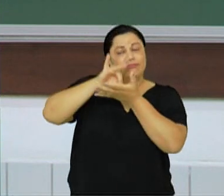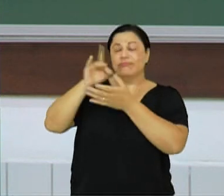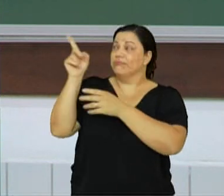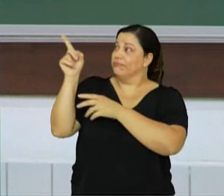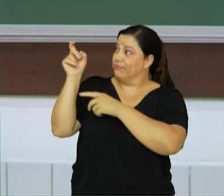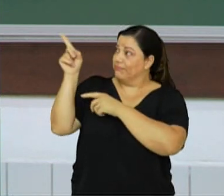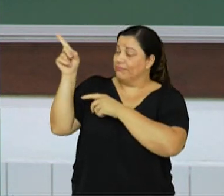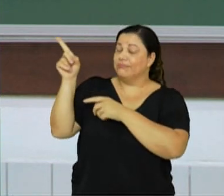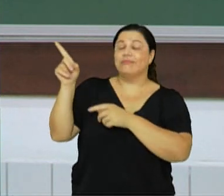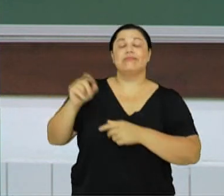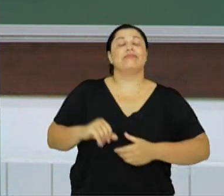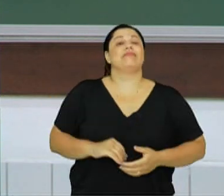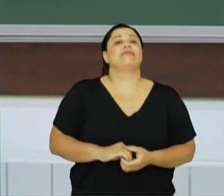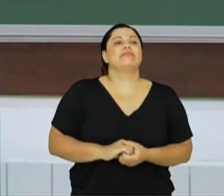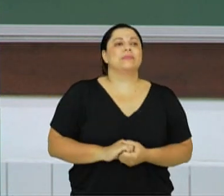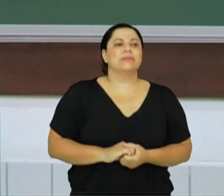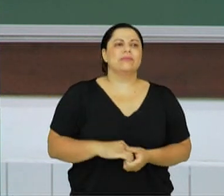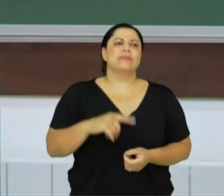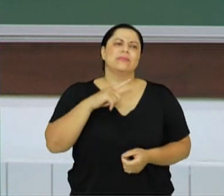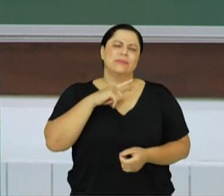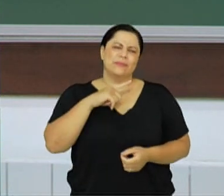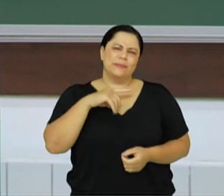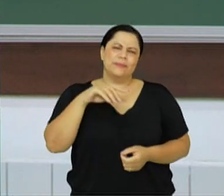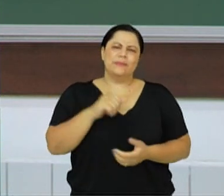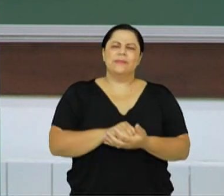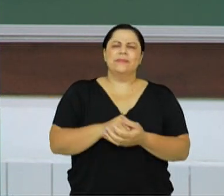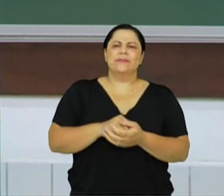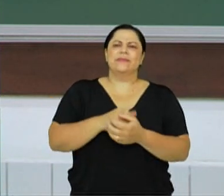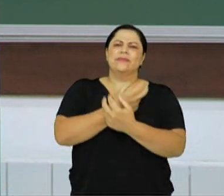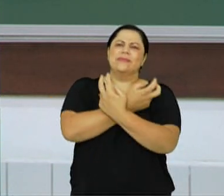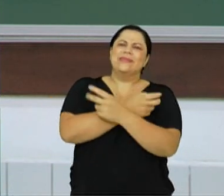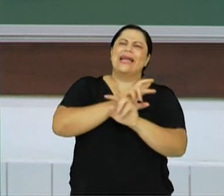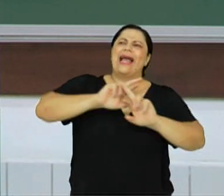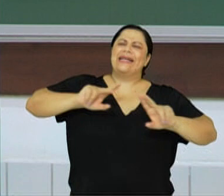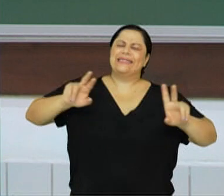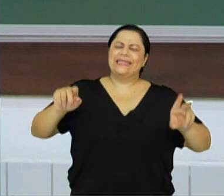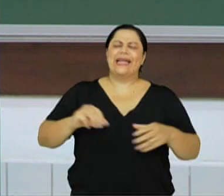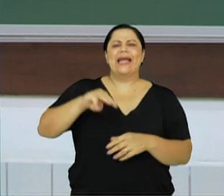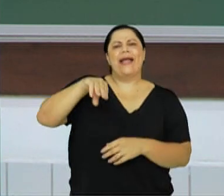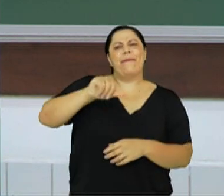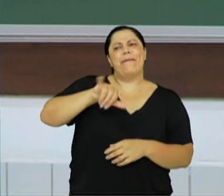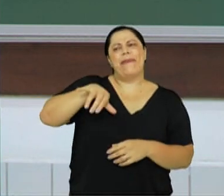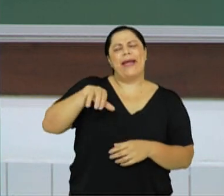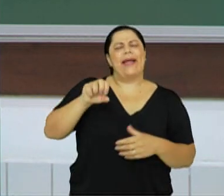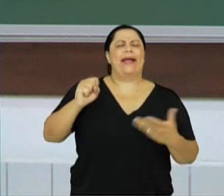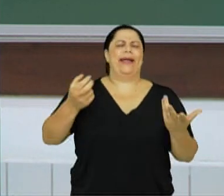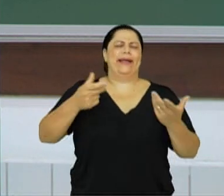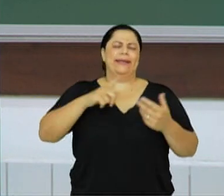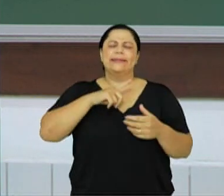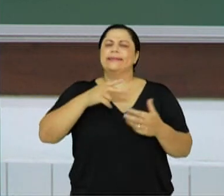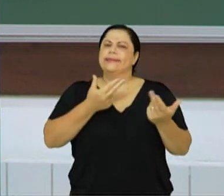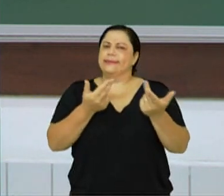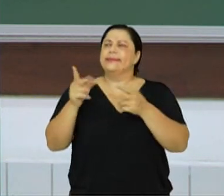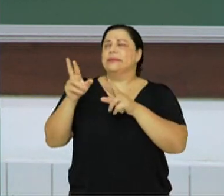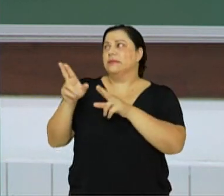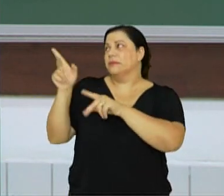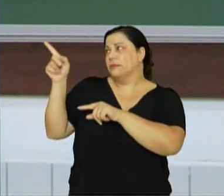temos as pirâmides astecas, as pirâmides maias, que têm esse formato de base